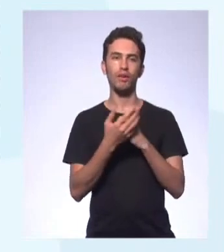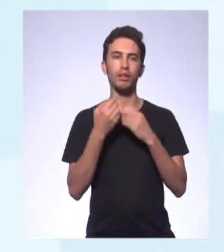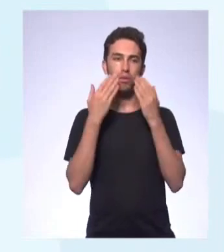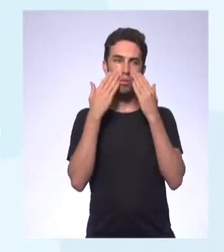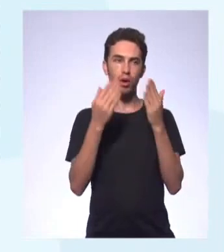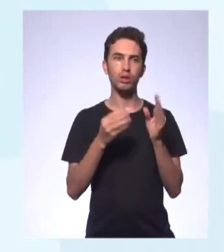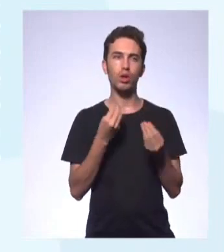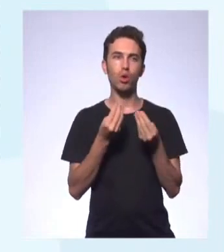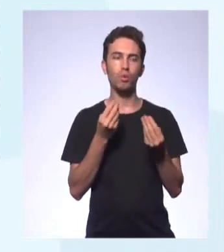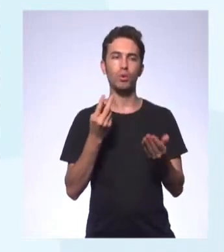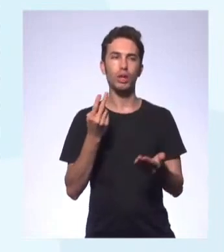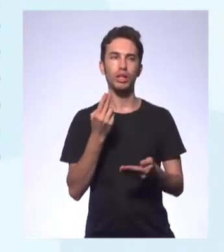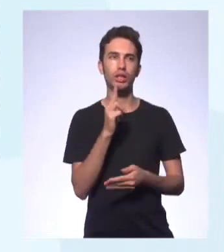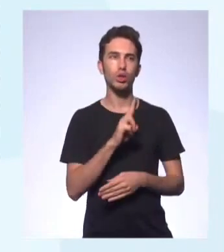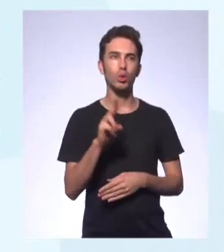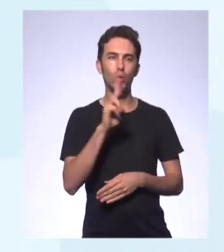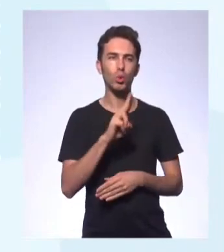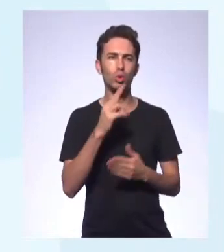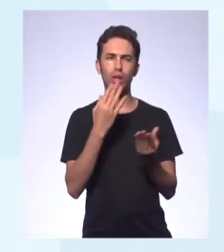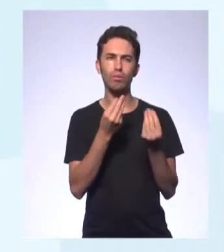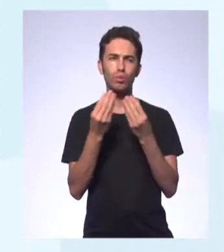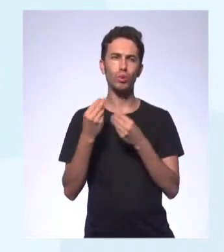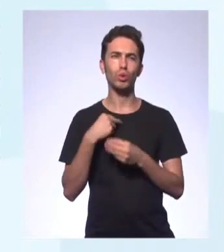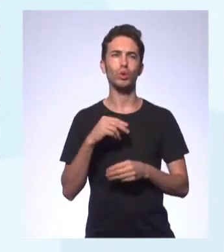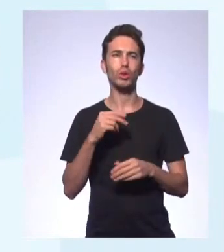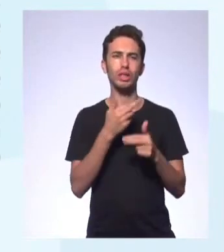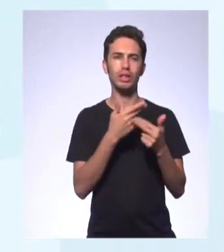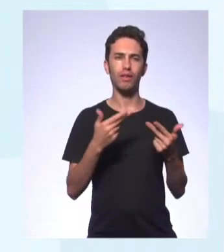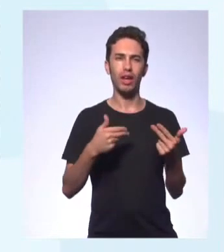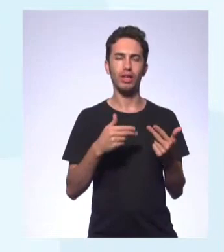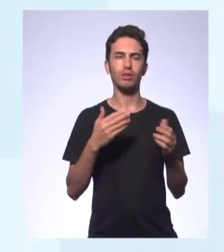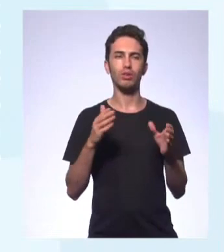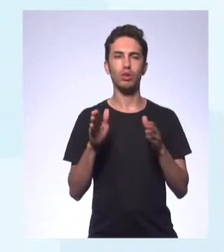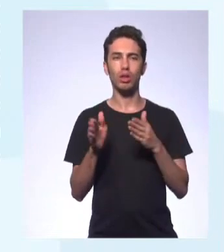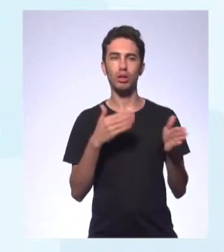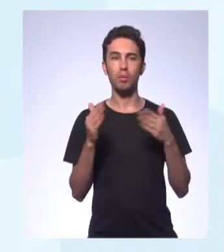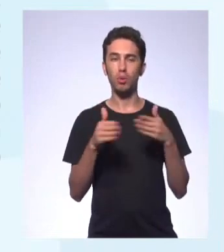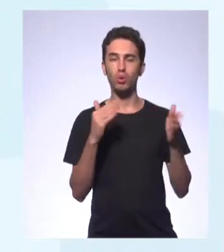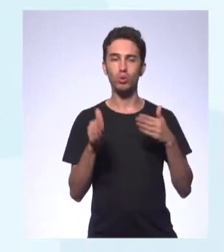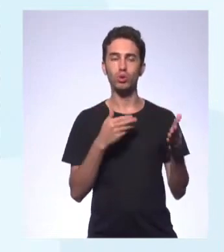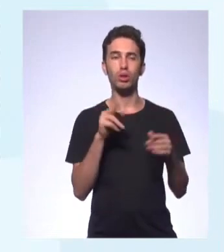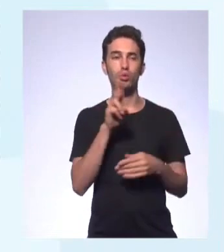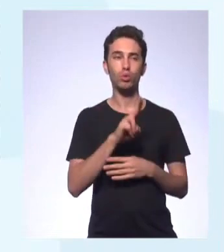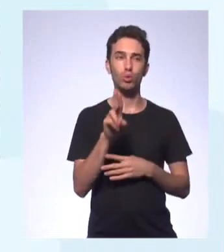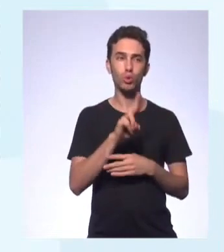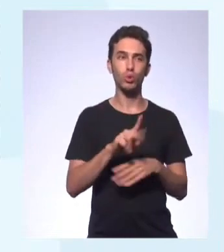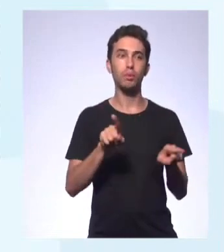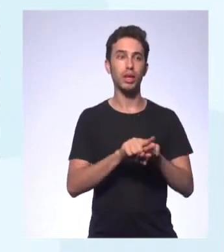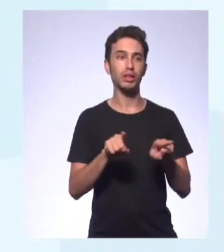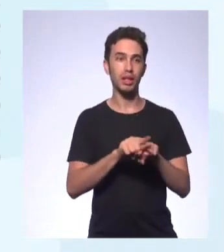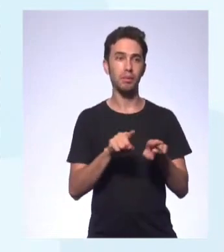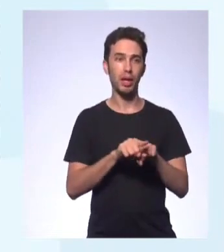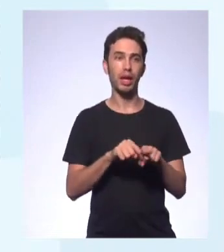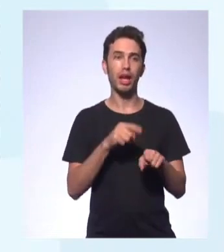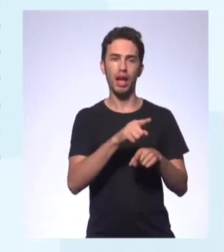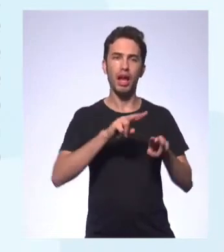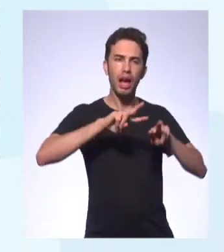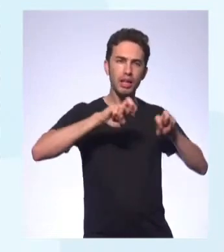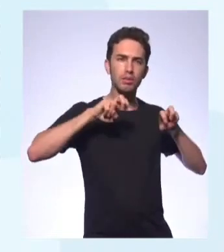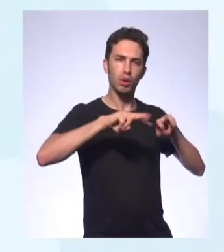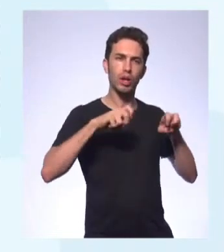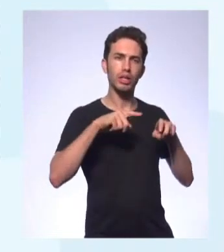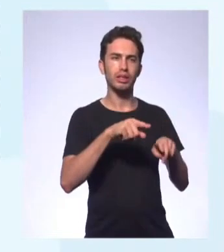também até mesmo na exploração sistemática de animais para o turismo em diversos países que agora